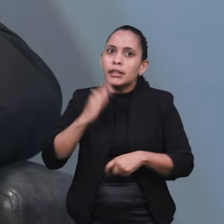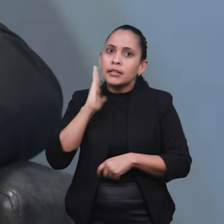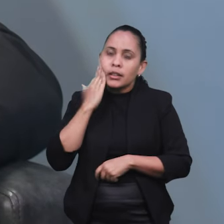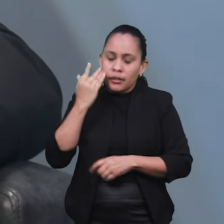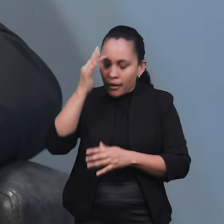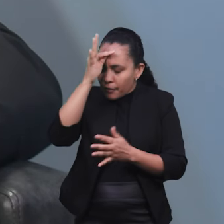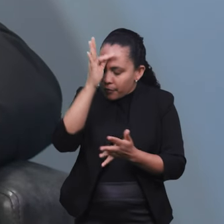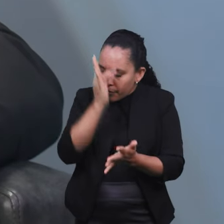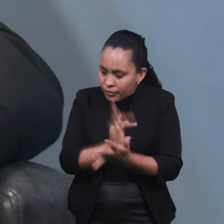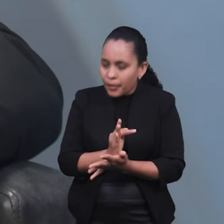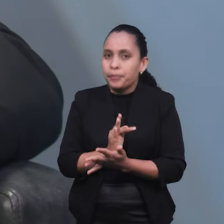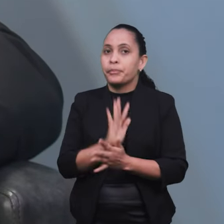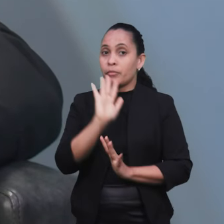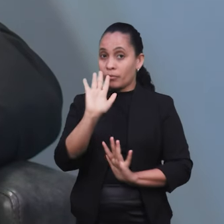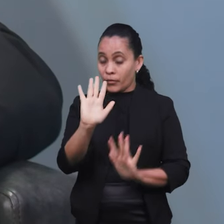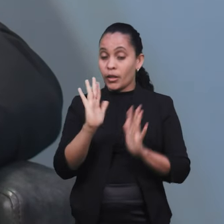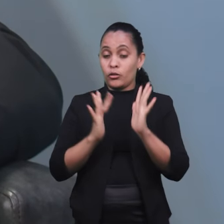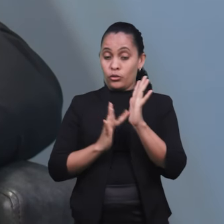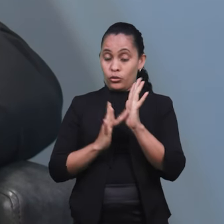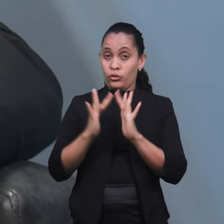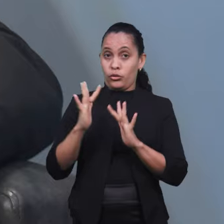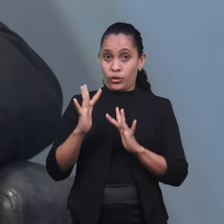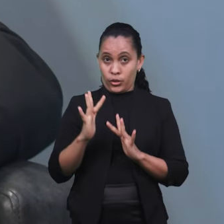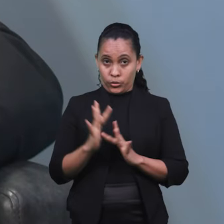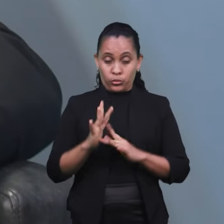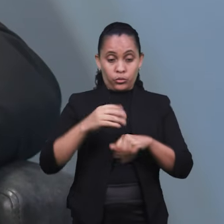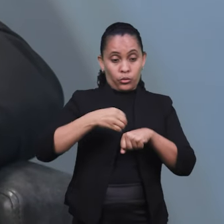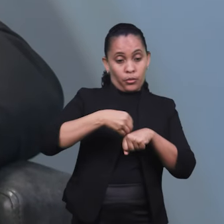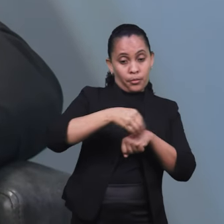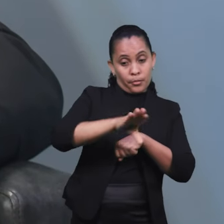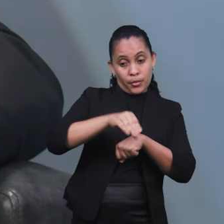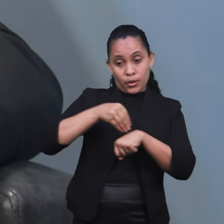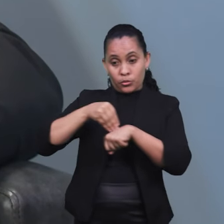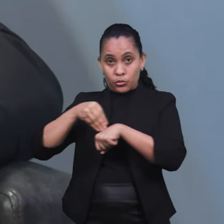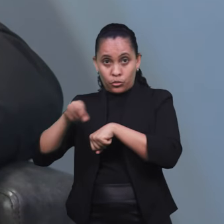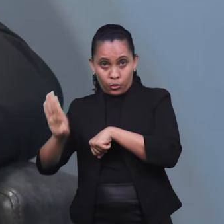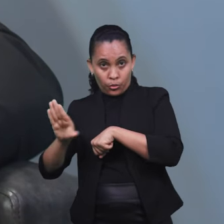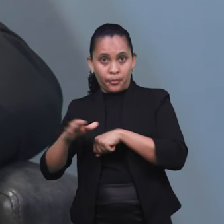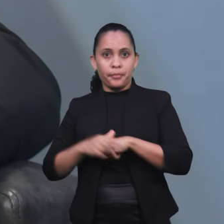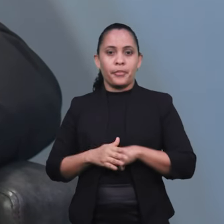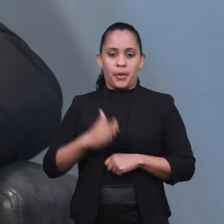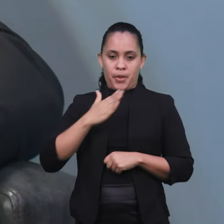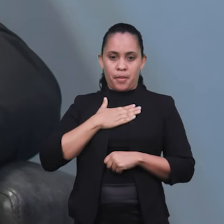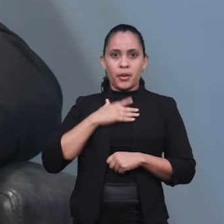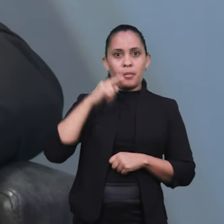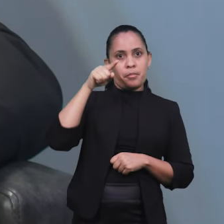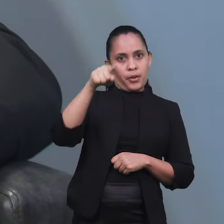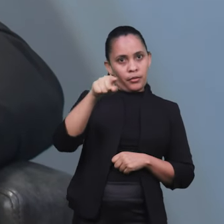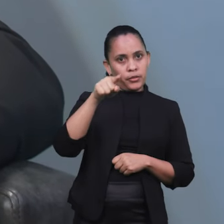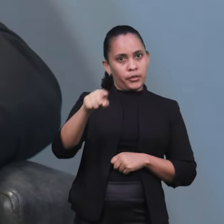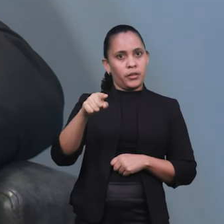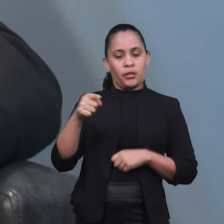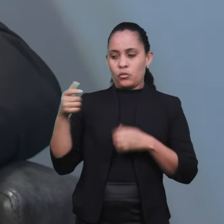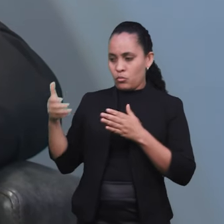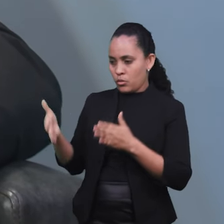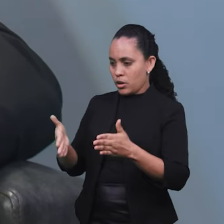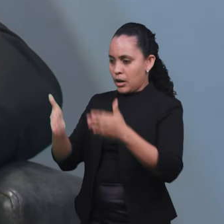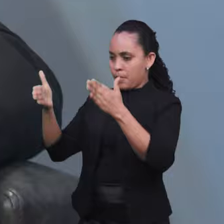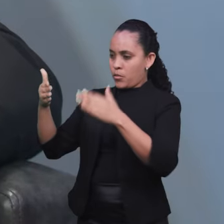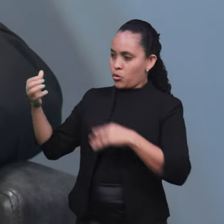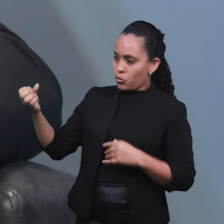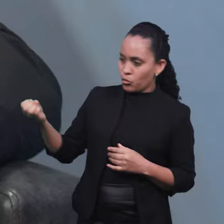espiritual. Jesus, quando mediou, né, e quando abriu para mim e para você um novo vivo